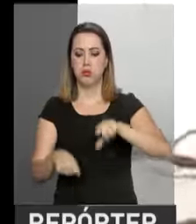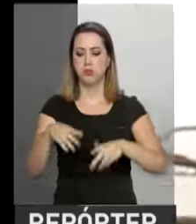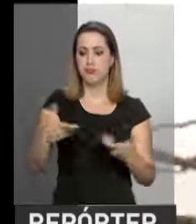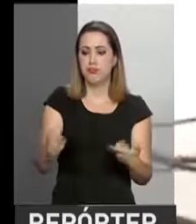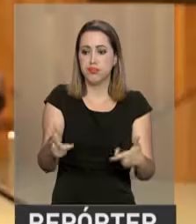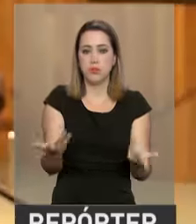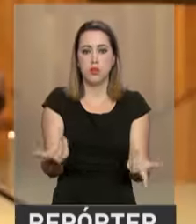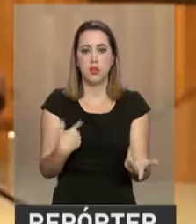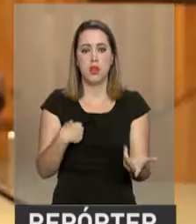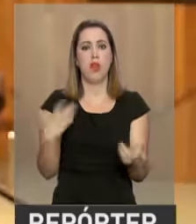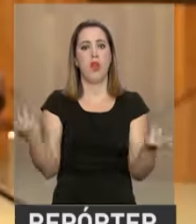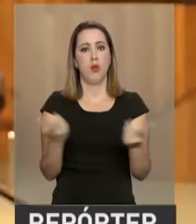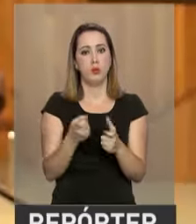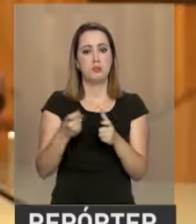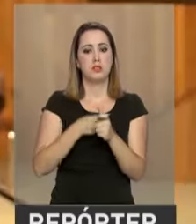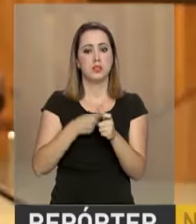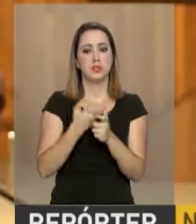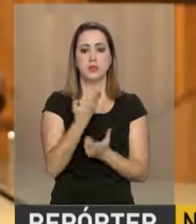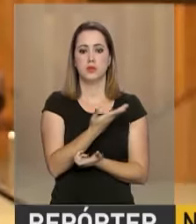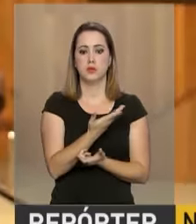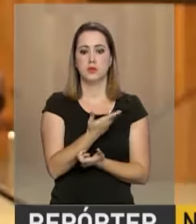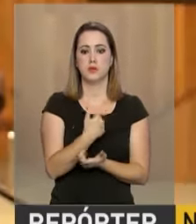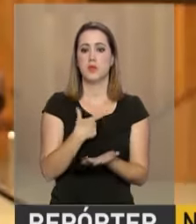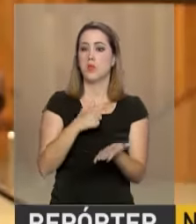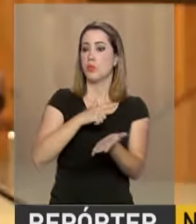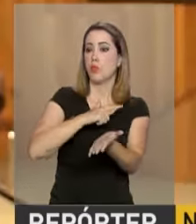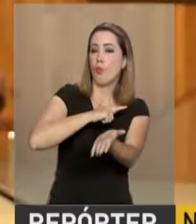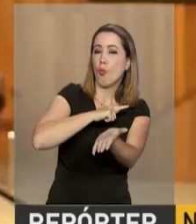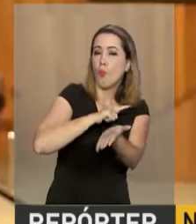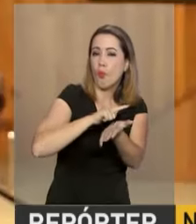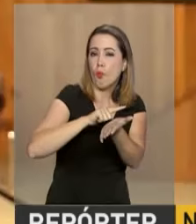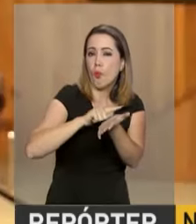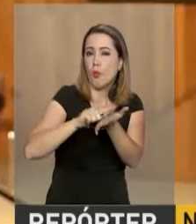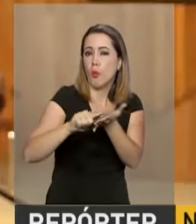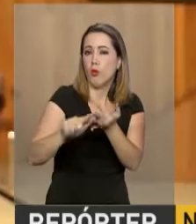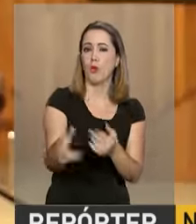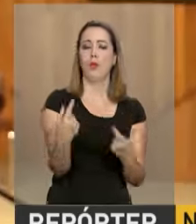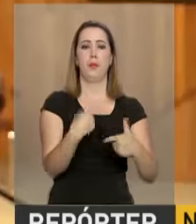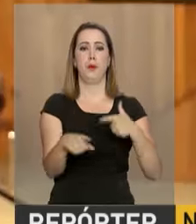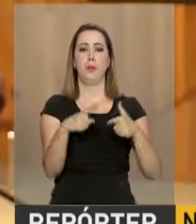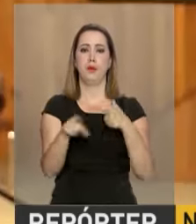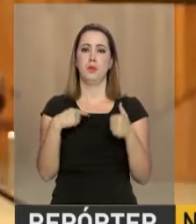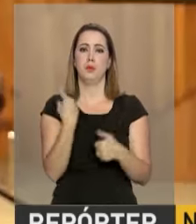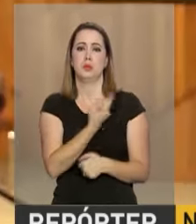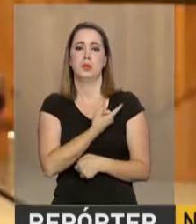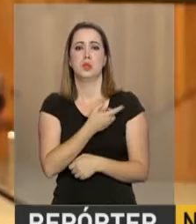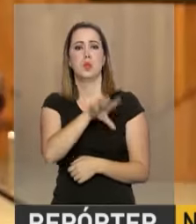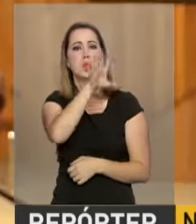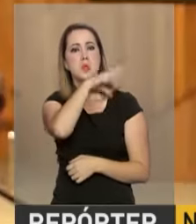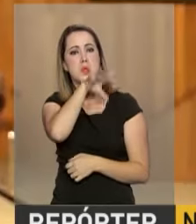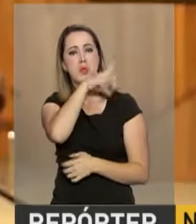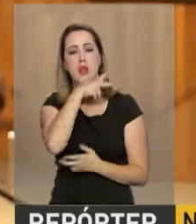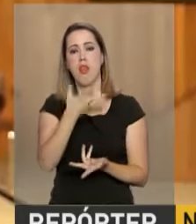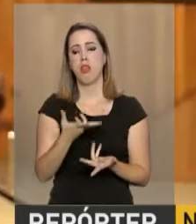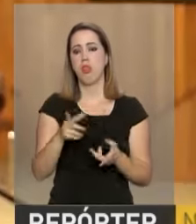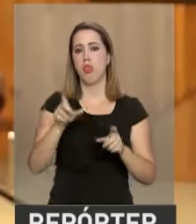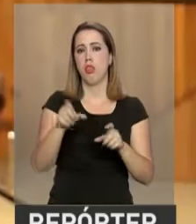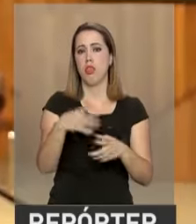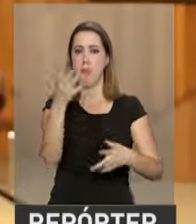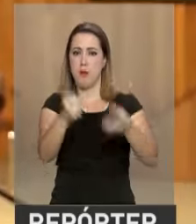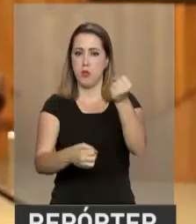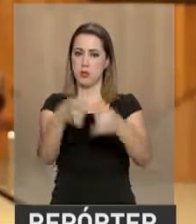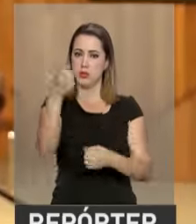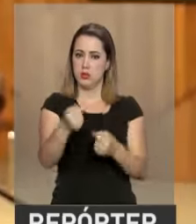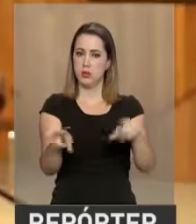endividamento essa seca tem arrasado terrivelmente com a nossa criação de gado leiteiro e com a